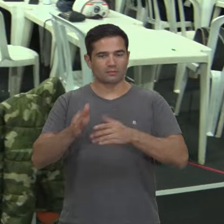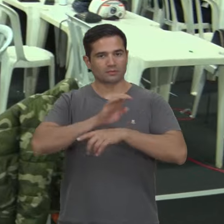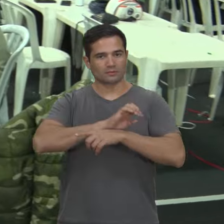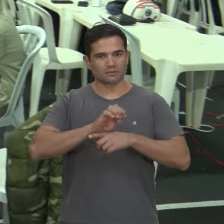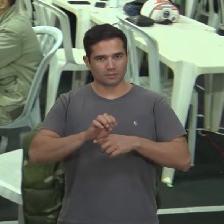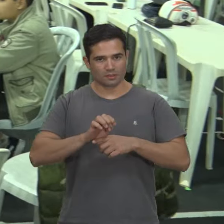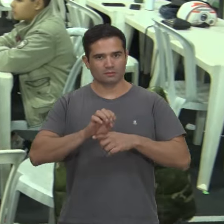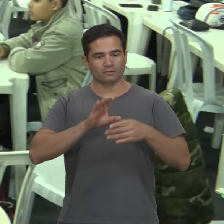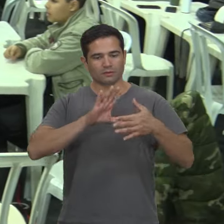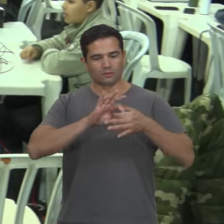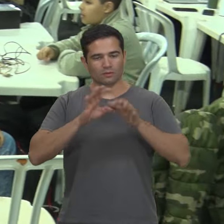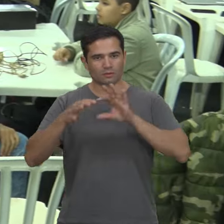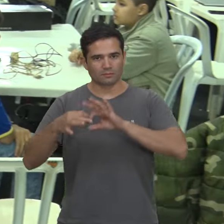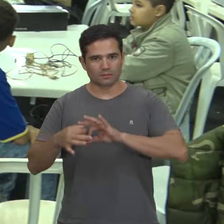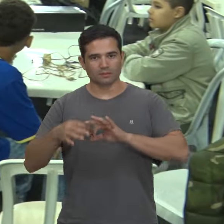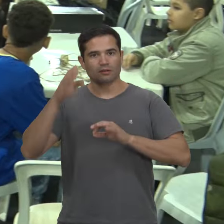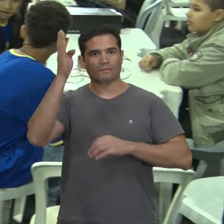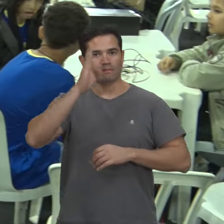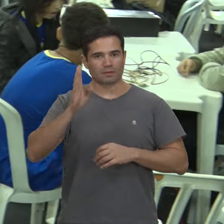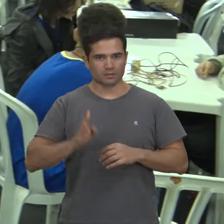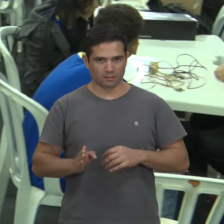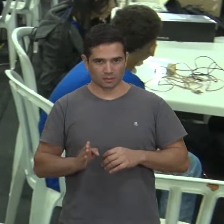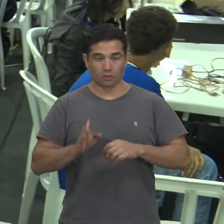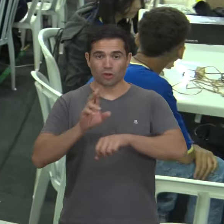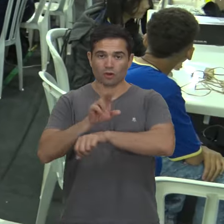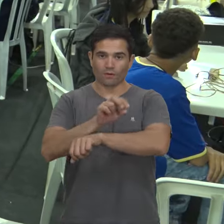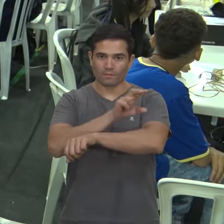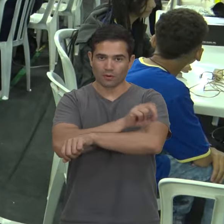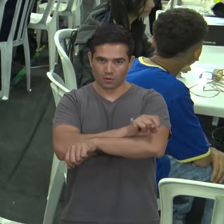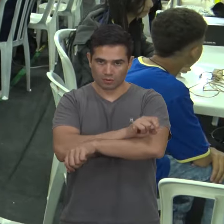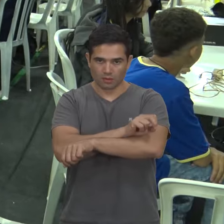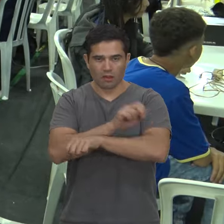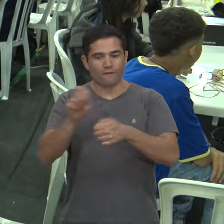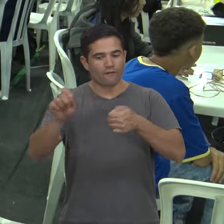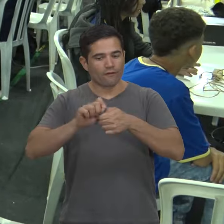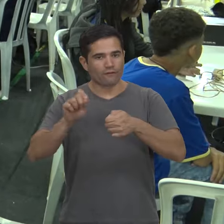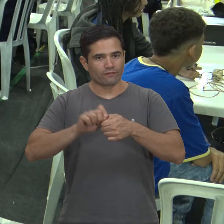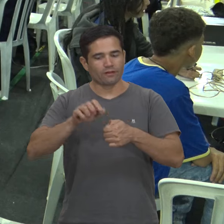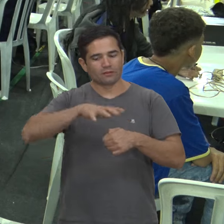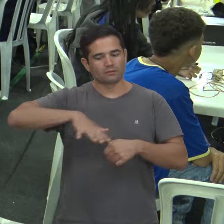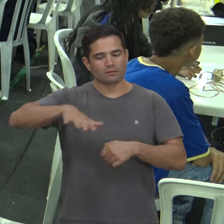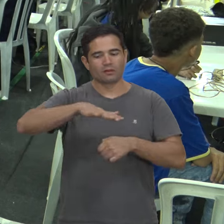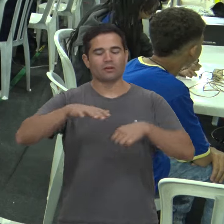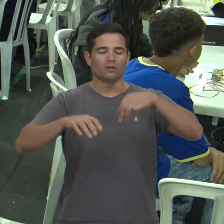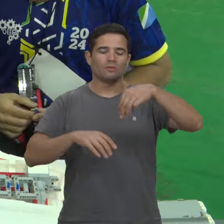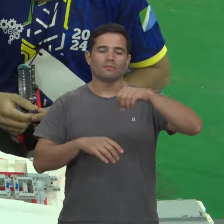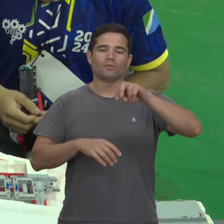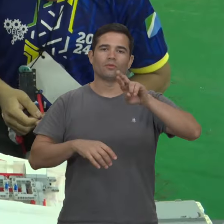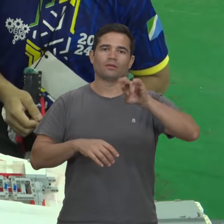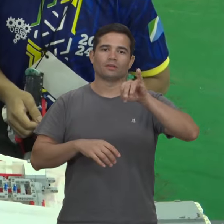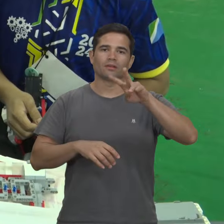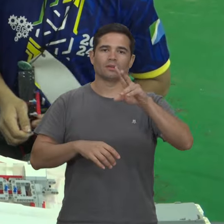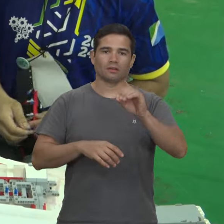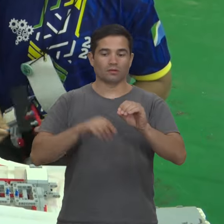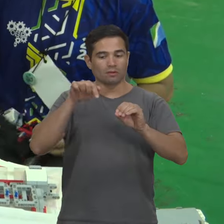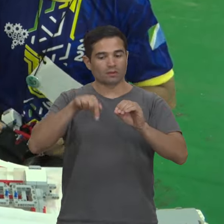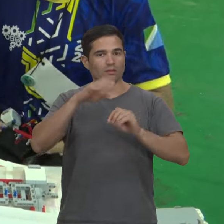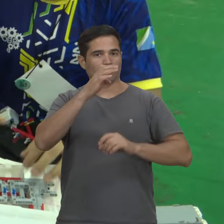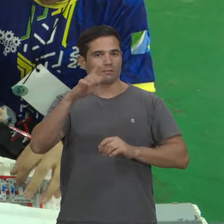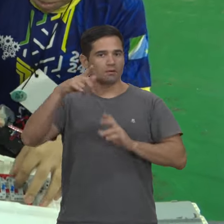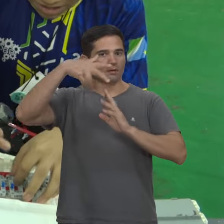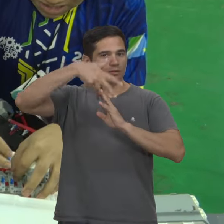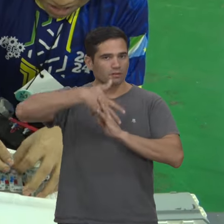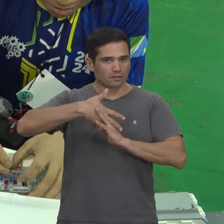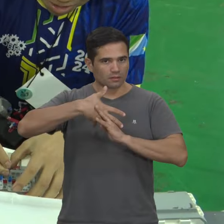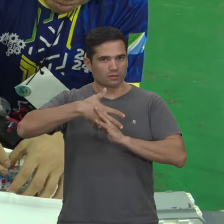etapa estadual da Olimpíada Brasileira de Robótica foi realizada no Ginásio Moreninho, na cidade universitária, com alunos